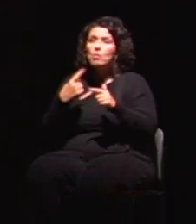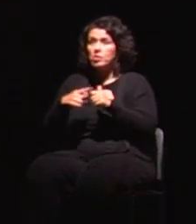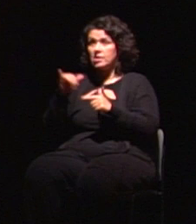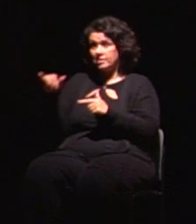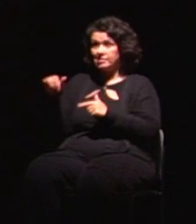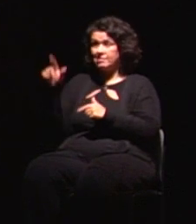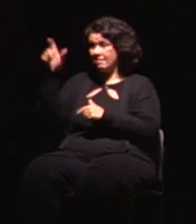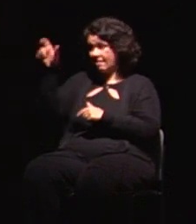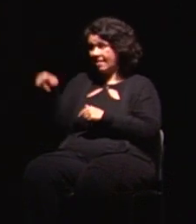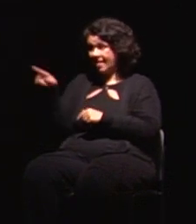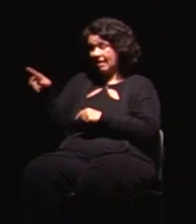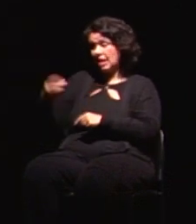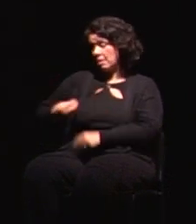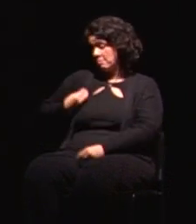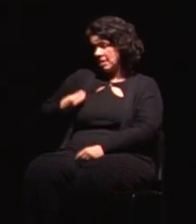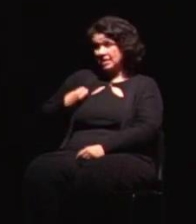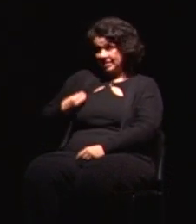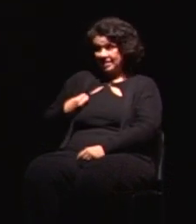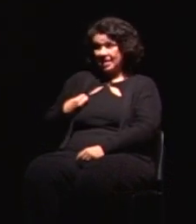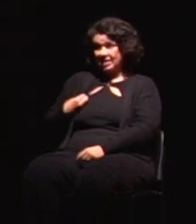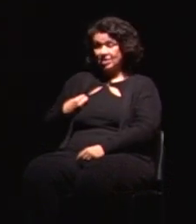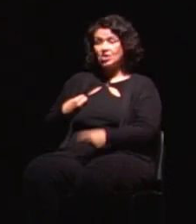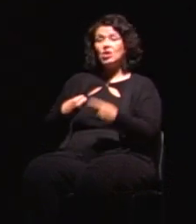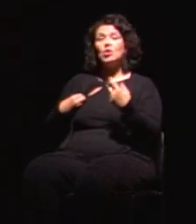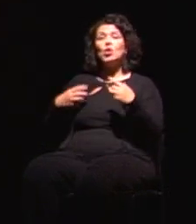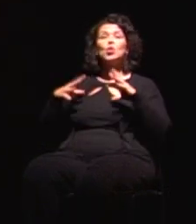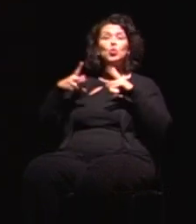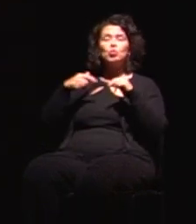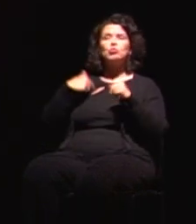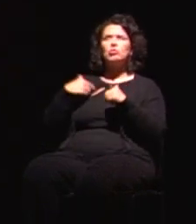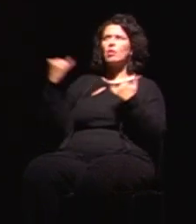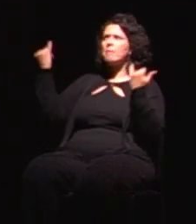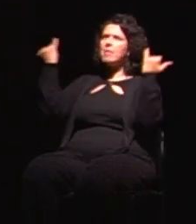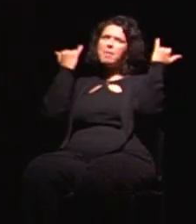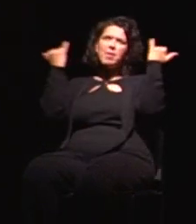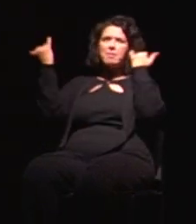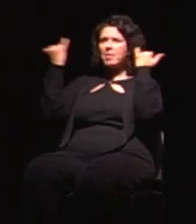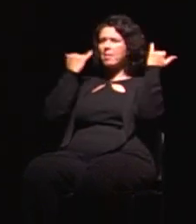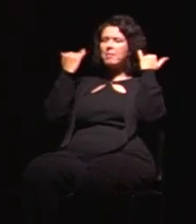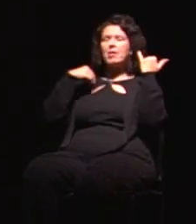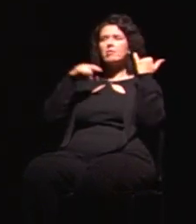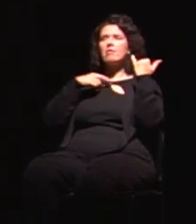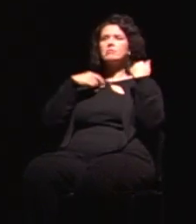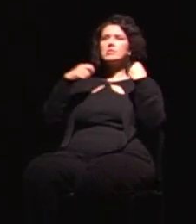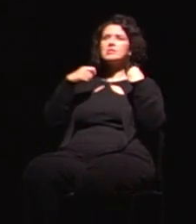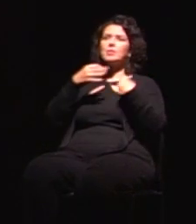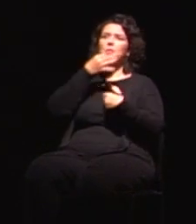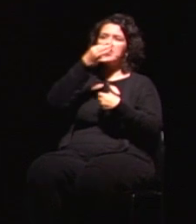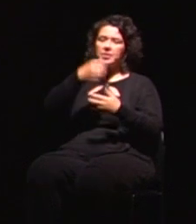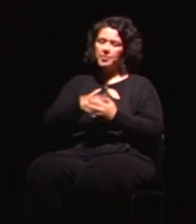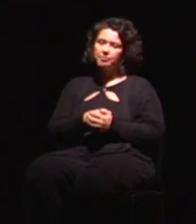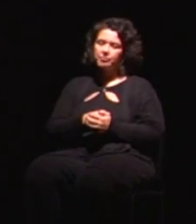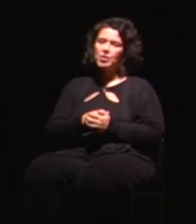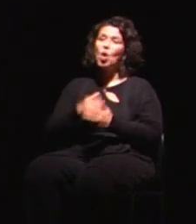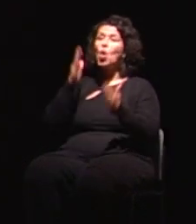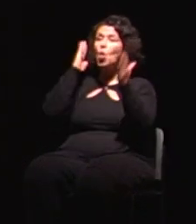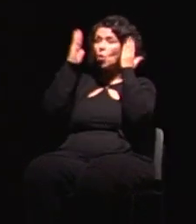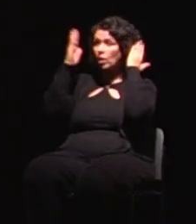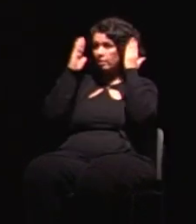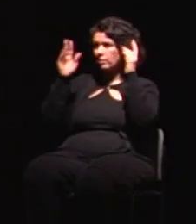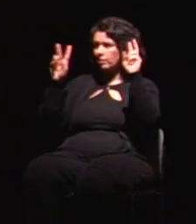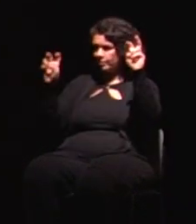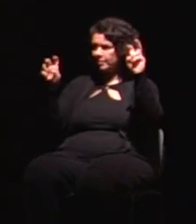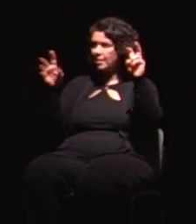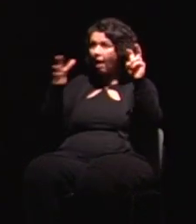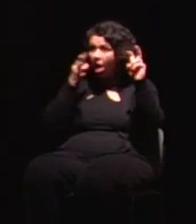presente, vamos contar com tudo que a gente ouviu falar dela para isso. O caminhão diz o seguinte, olha, gente,